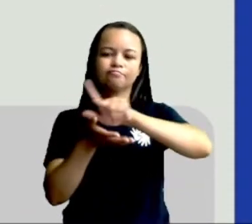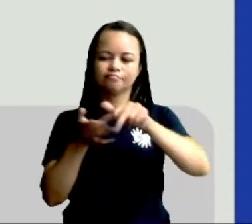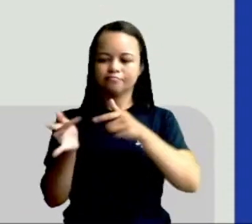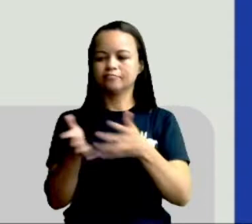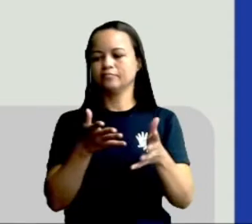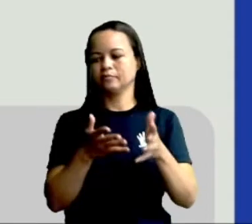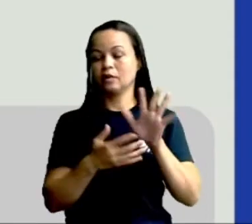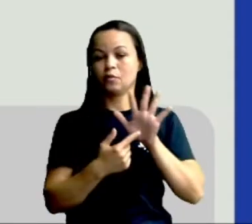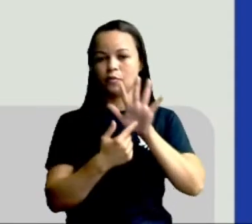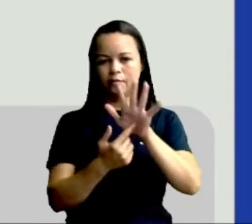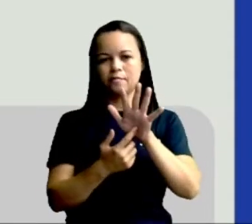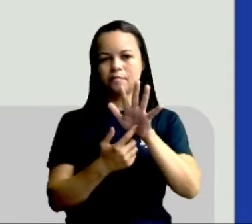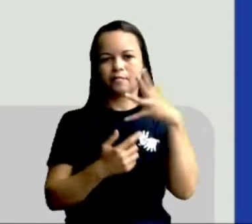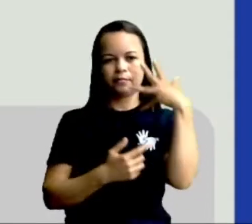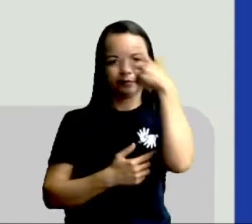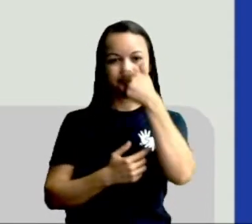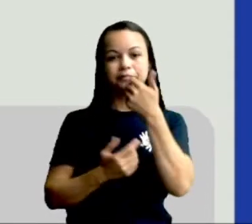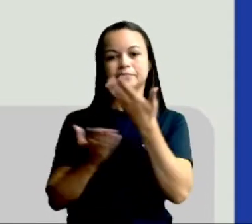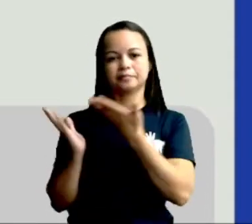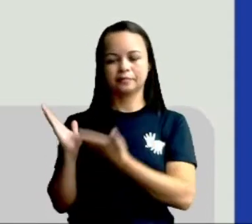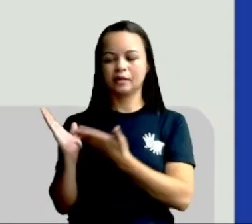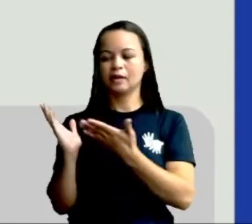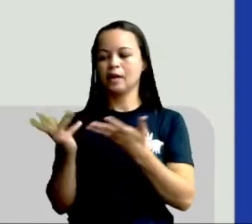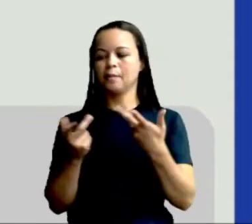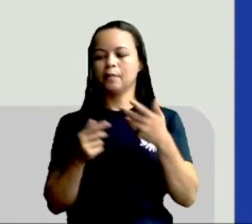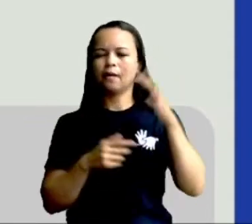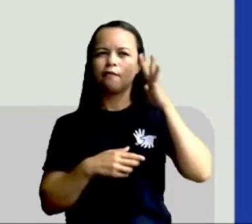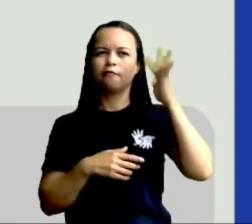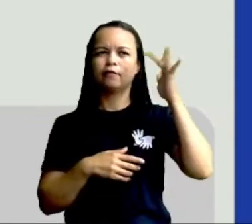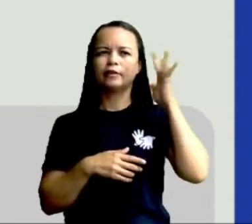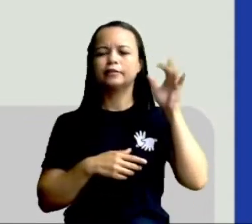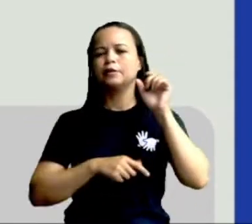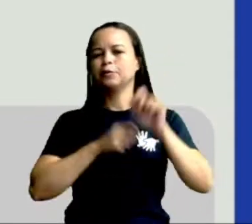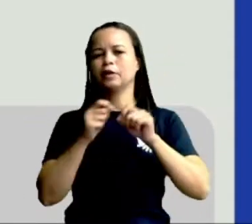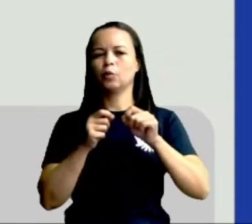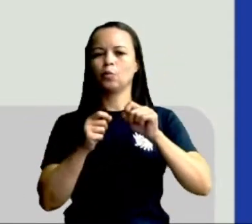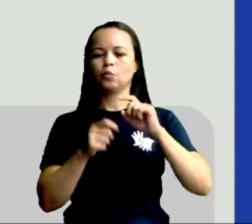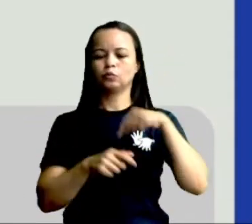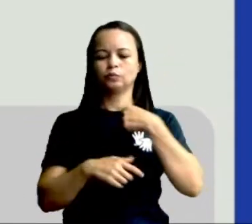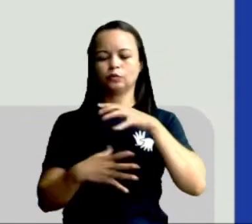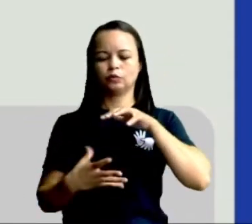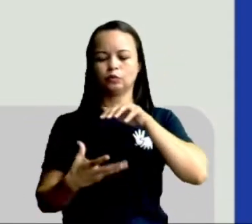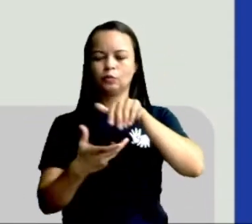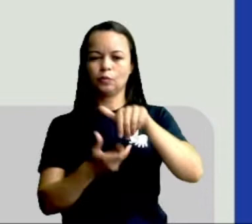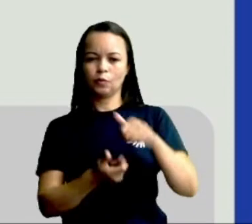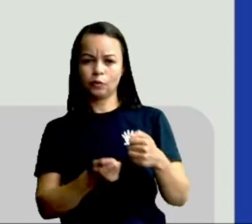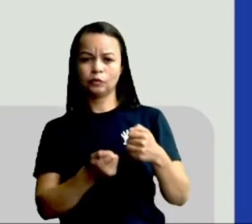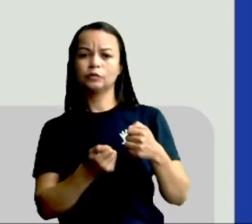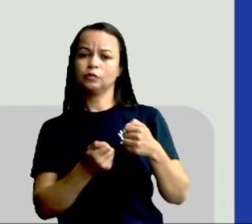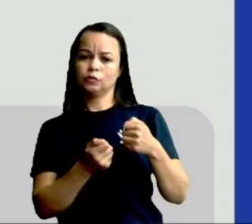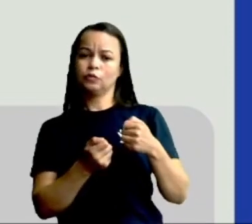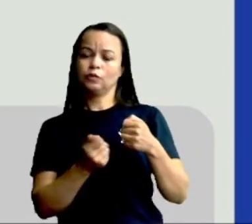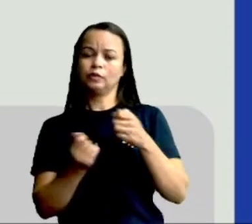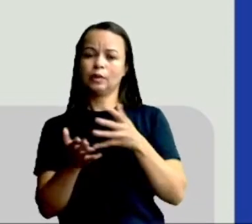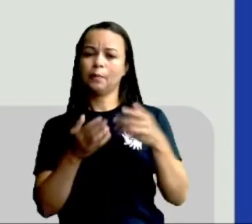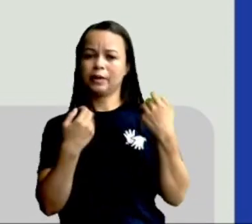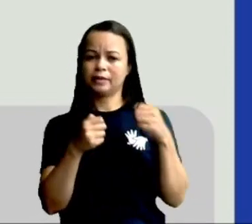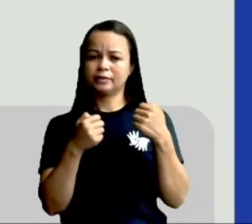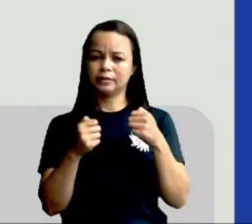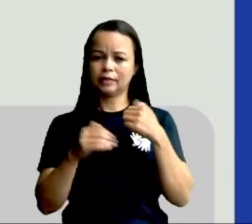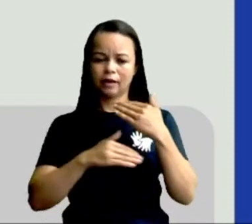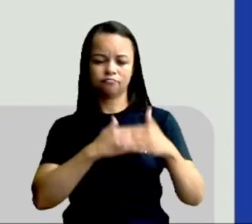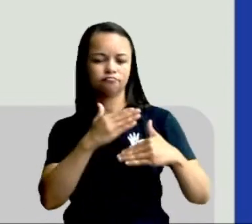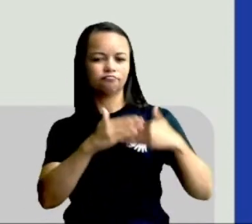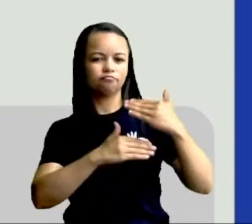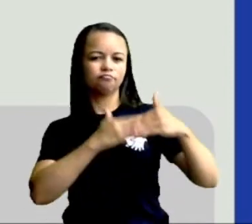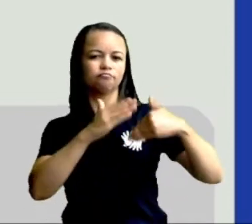bonita, para refletir que o nosso mundo globalizado, ele necessita sempre estar em evolução. E no meio